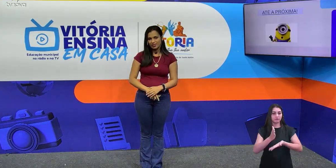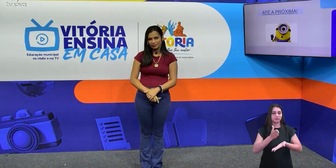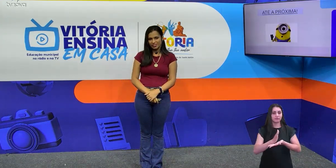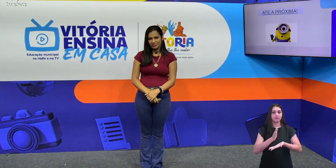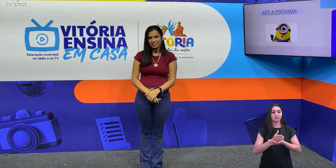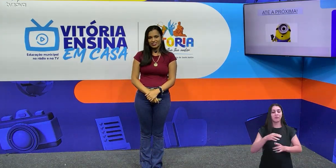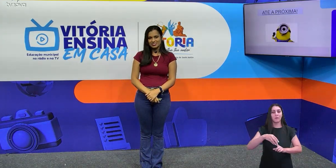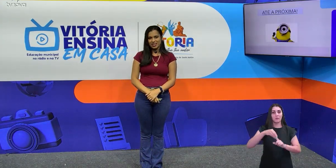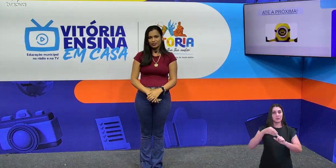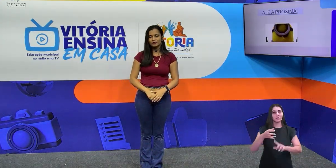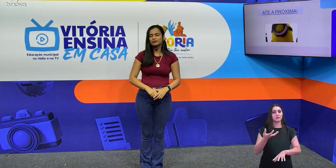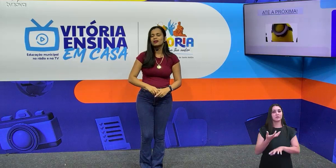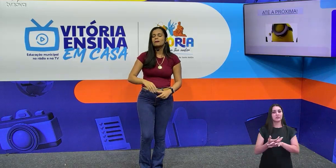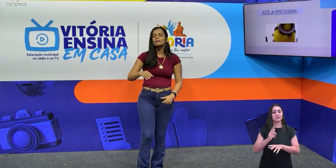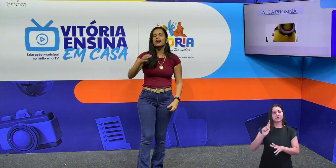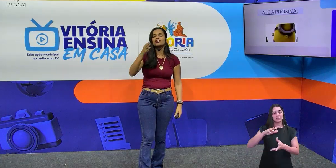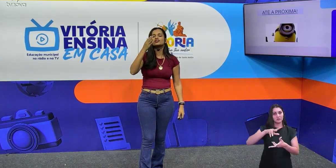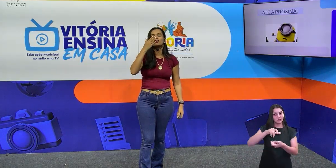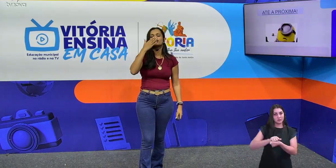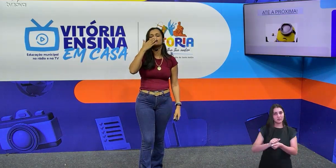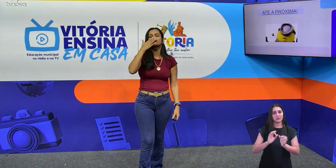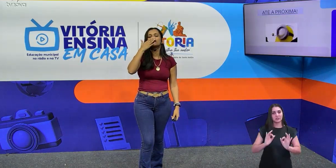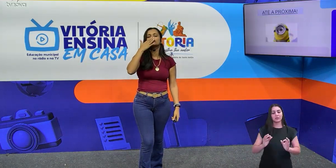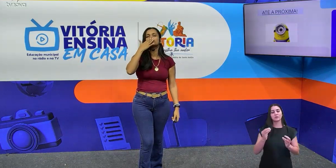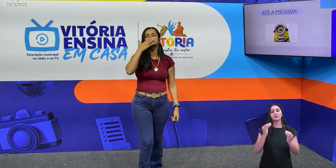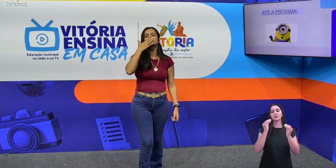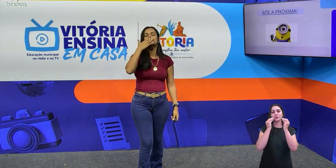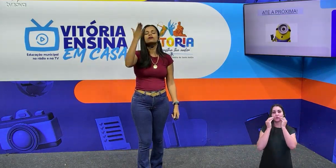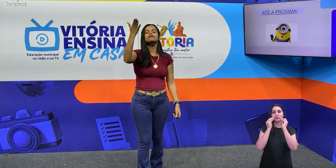na geografia. Tá certo? Beijo no coração